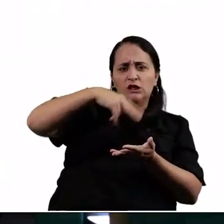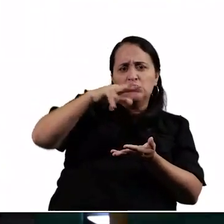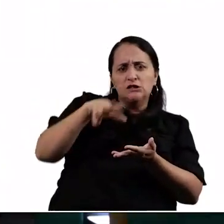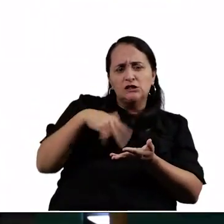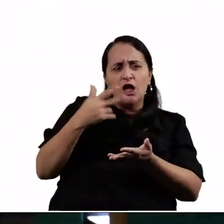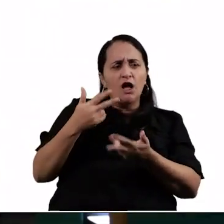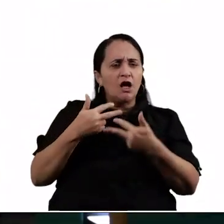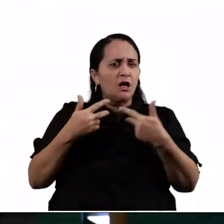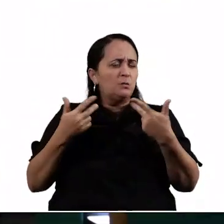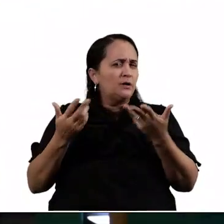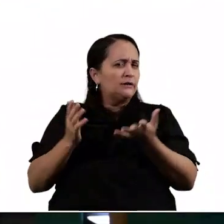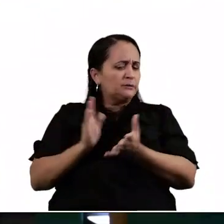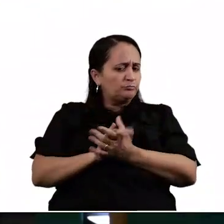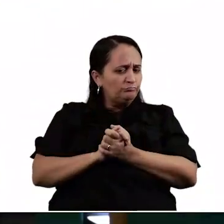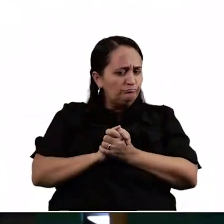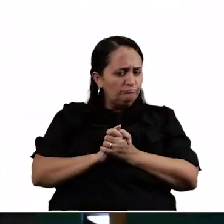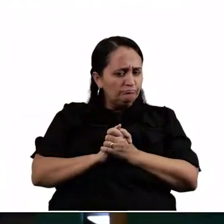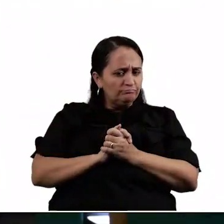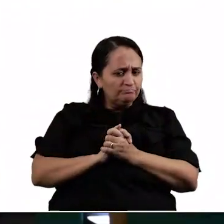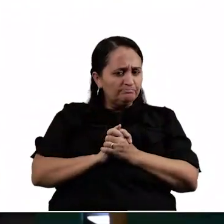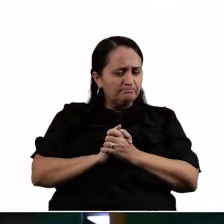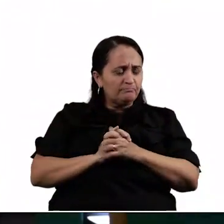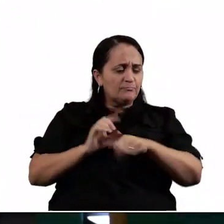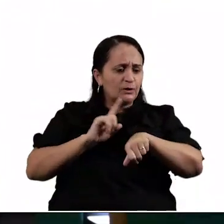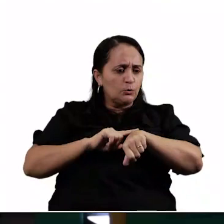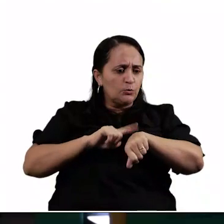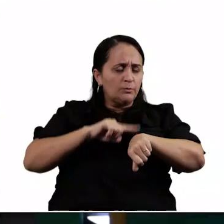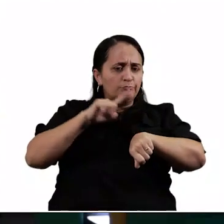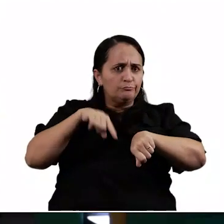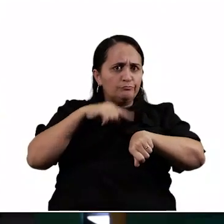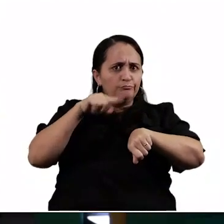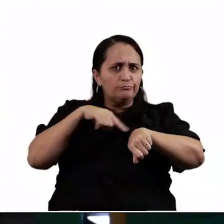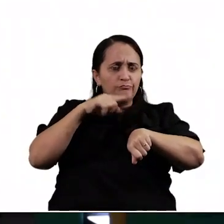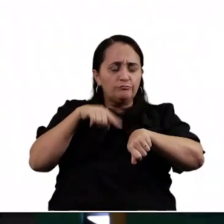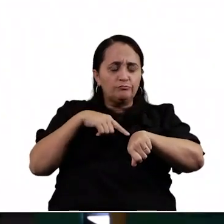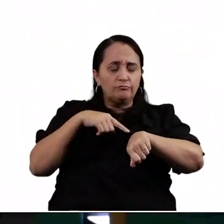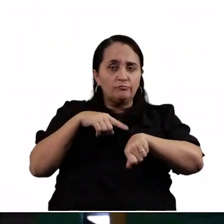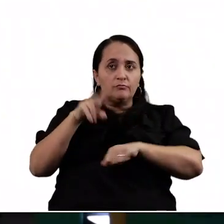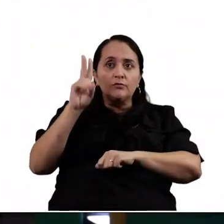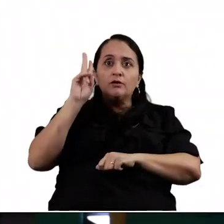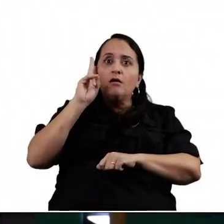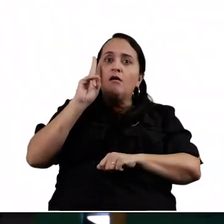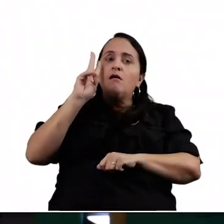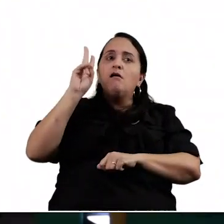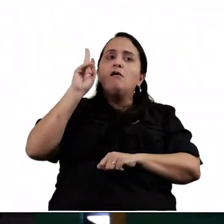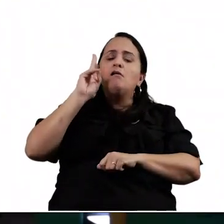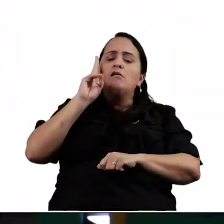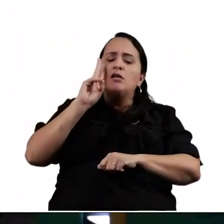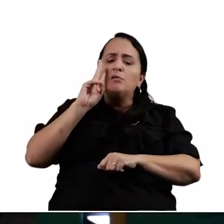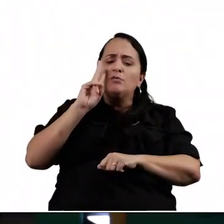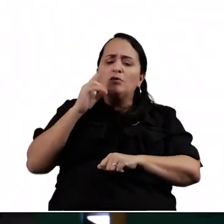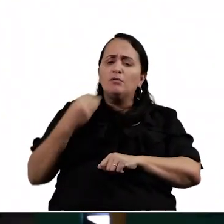no palco e tempo foi passando até que de repente ele lembrou de sua